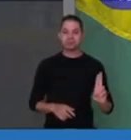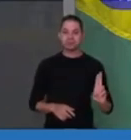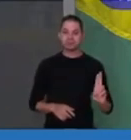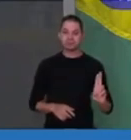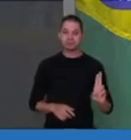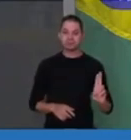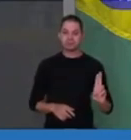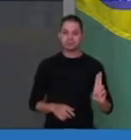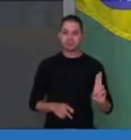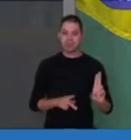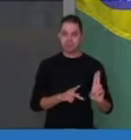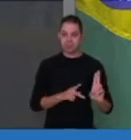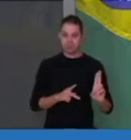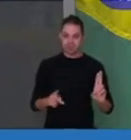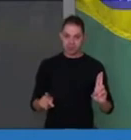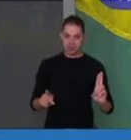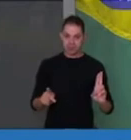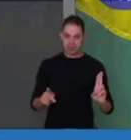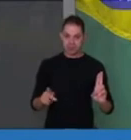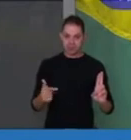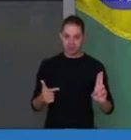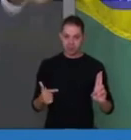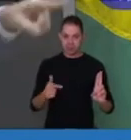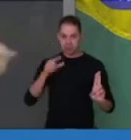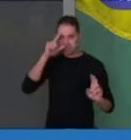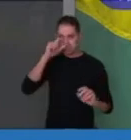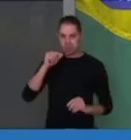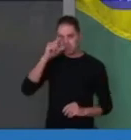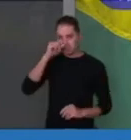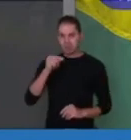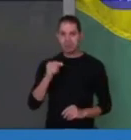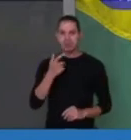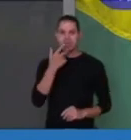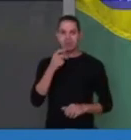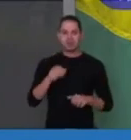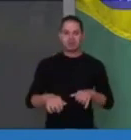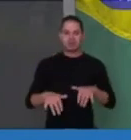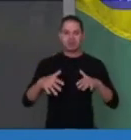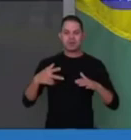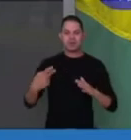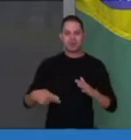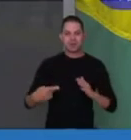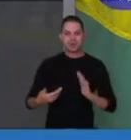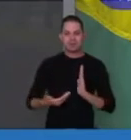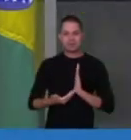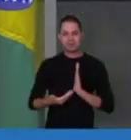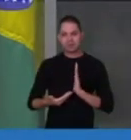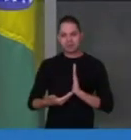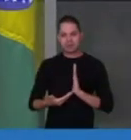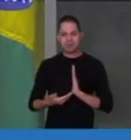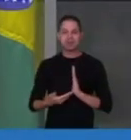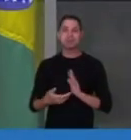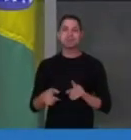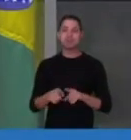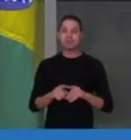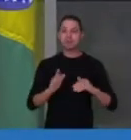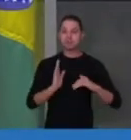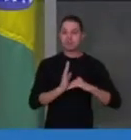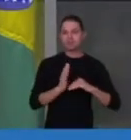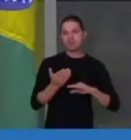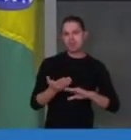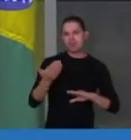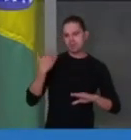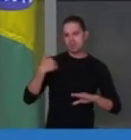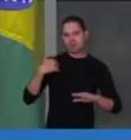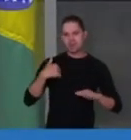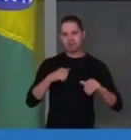atual vice-presidente Geraldo Alckmin, o que se falava aqui nesse plenário e no plenário da Casa Vizinha, porque na época eu estava no Senado, o que se falava para